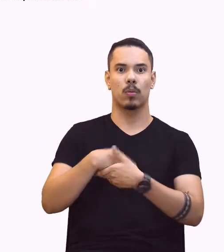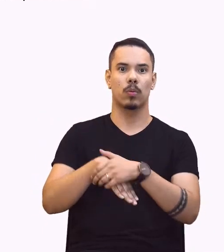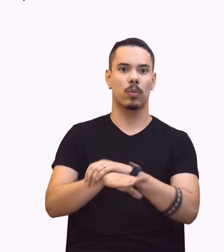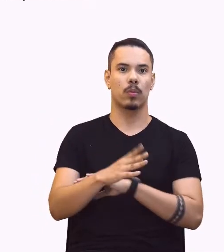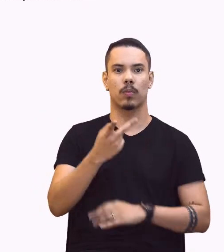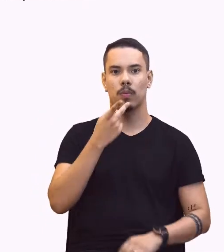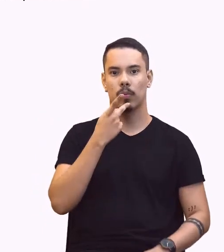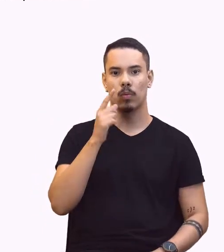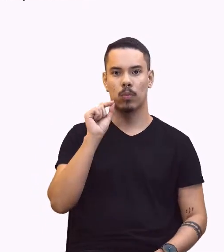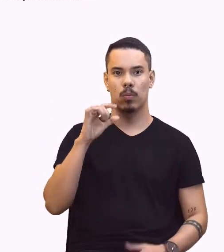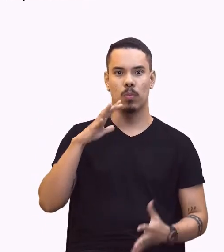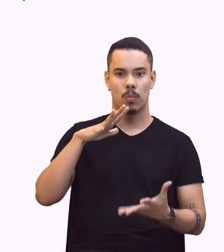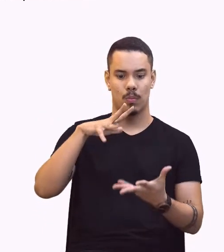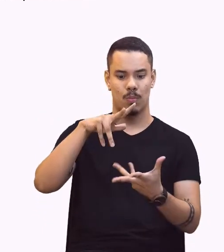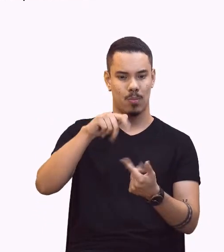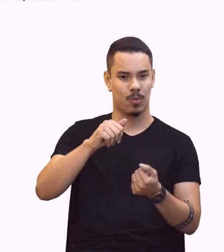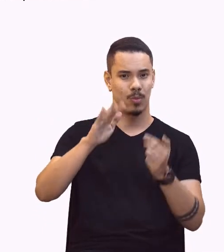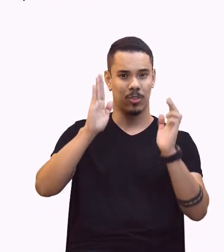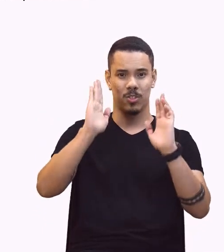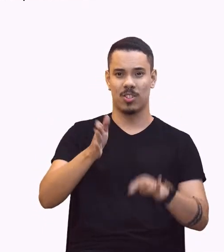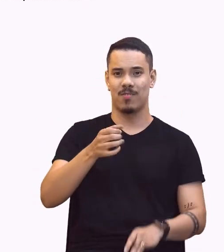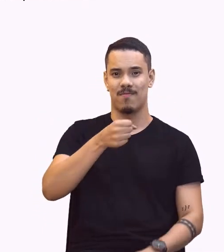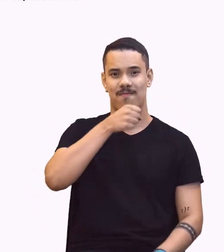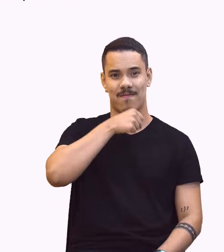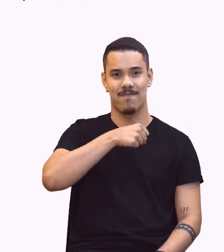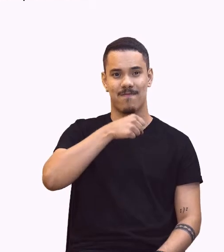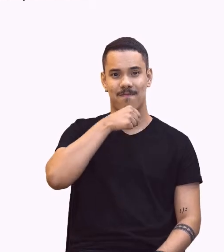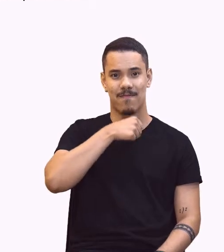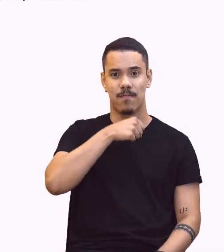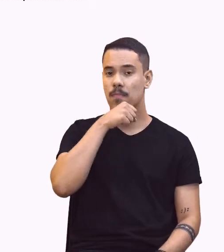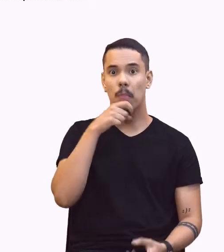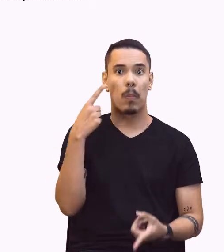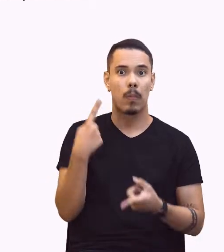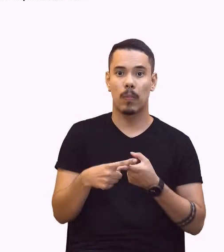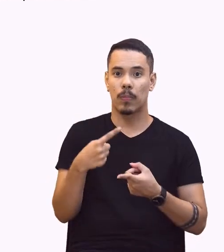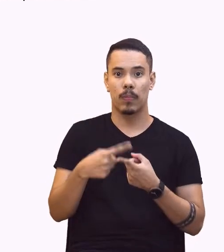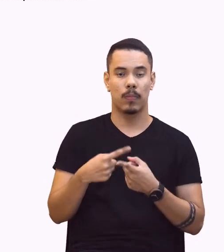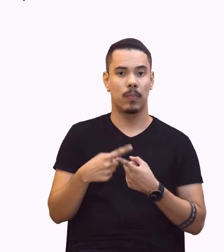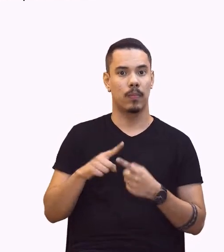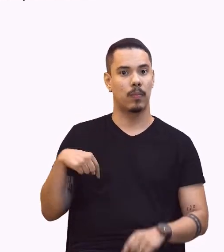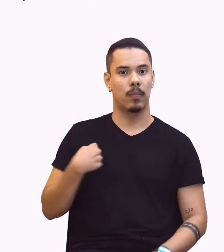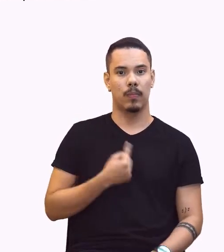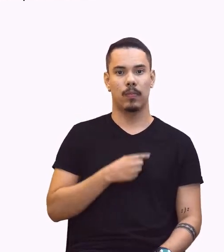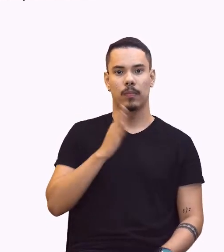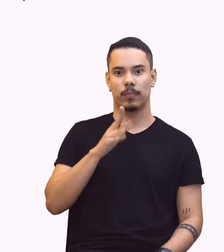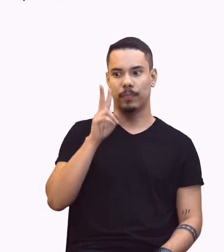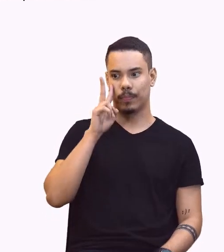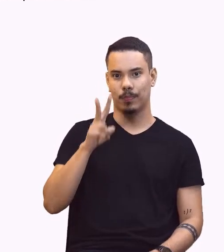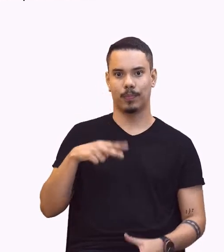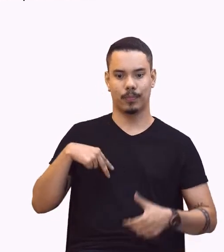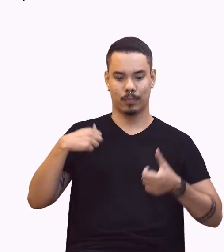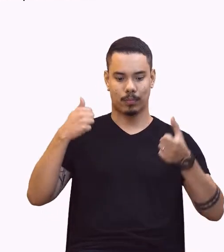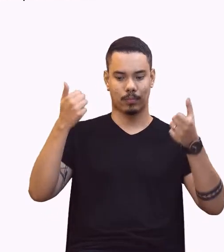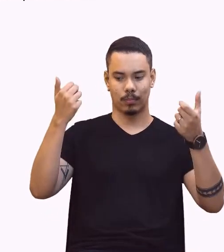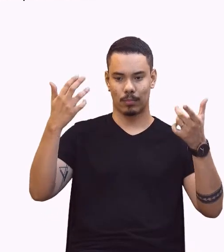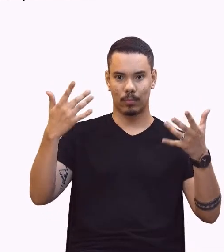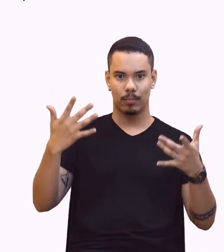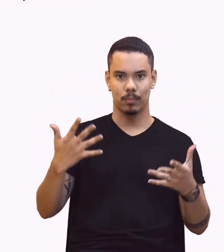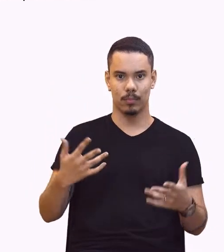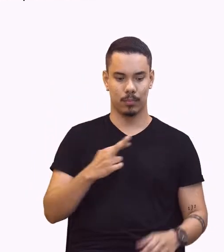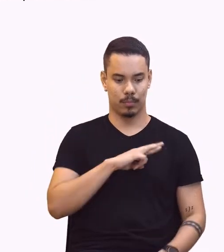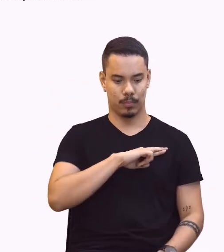o mundo, ele está velho. Velho por quê? Porque, como a gente viu agora há pouco, está surgindo